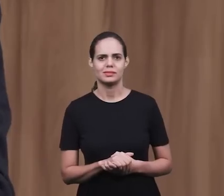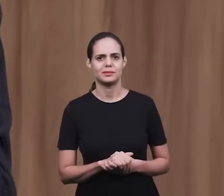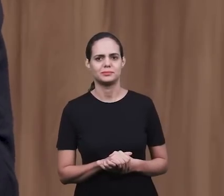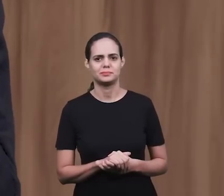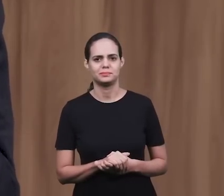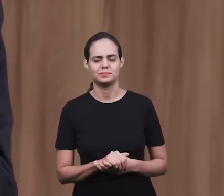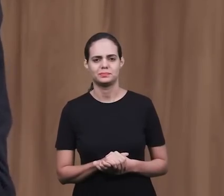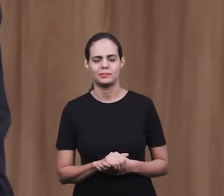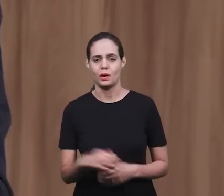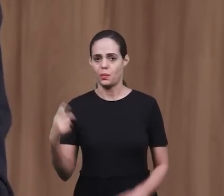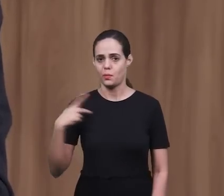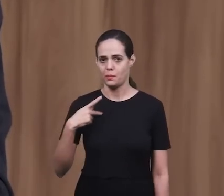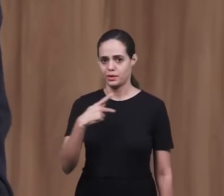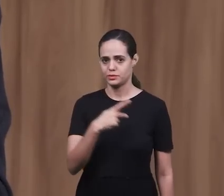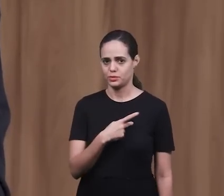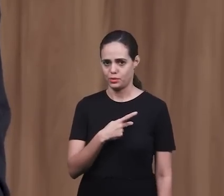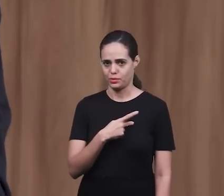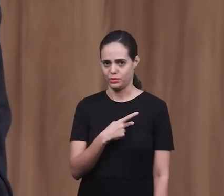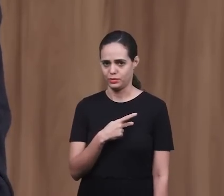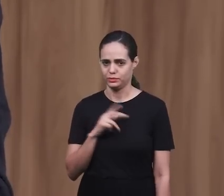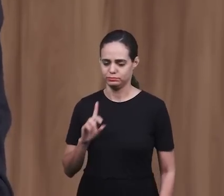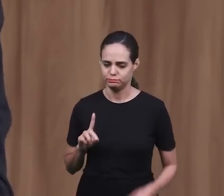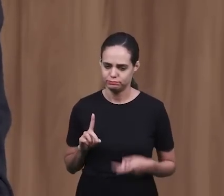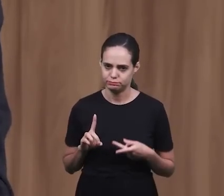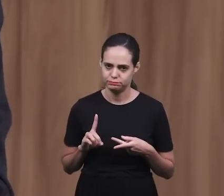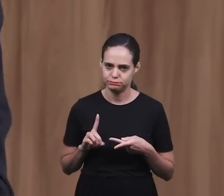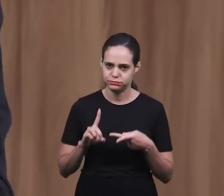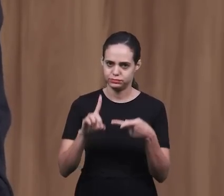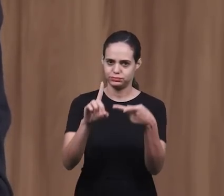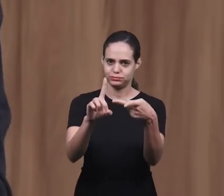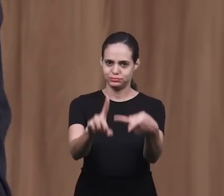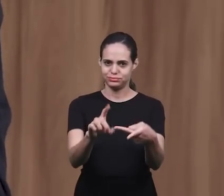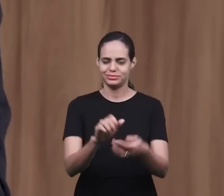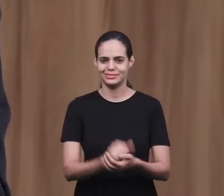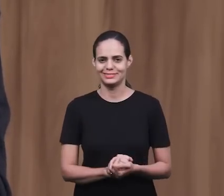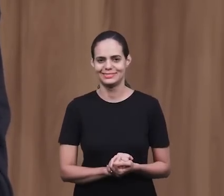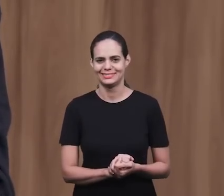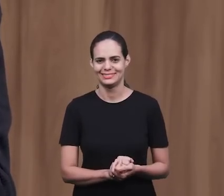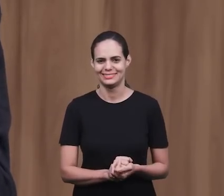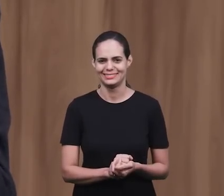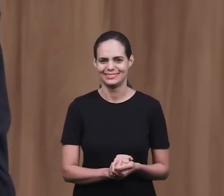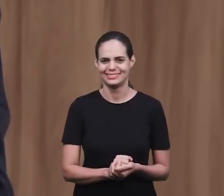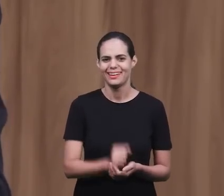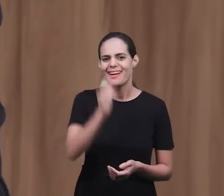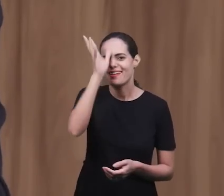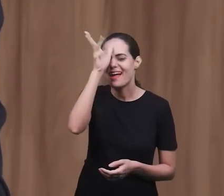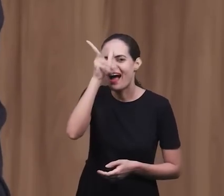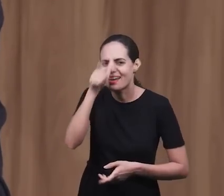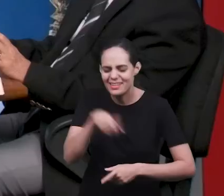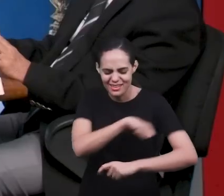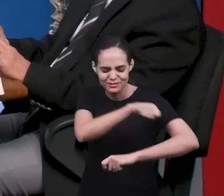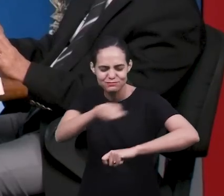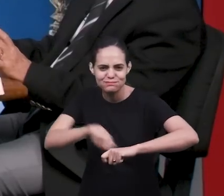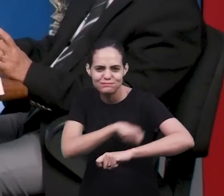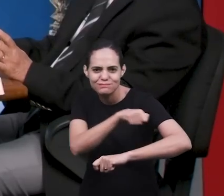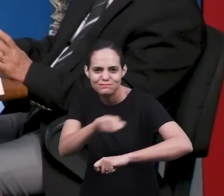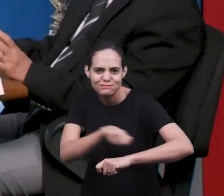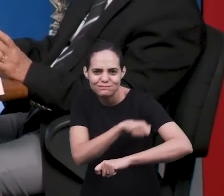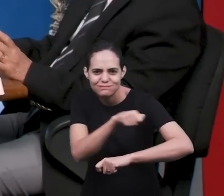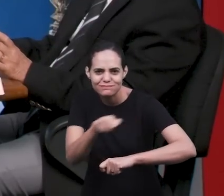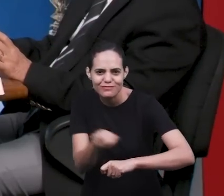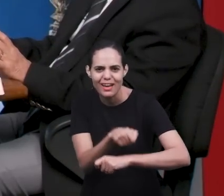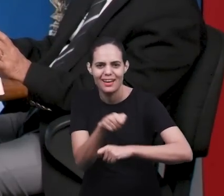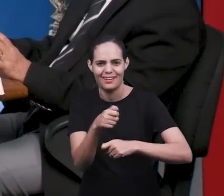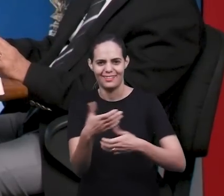da ida do pastor, olha, era galinha ensopada com quiabo, era com... né? O do melhor, era né? Era o do melhor,